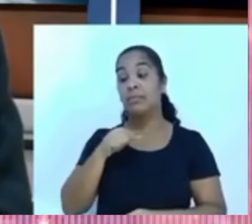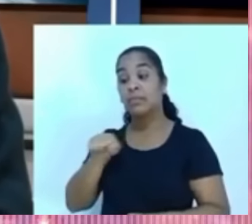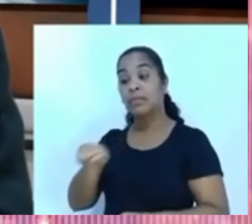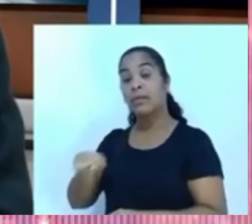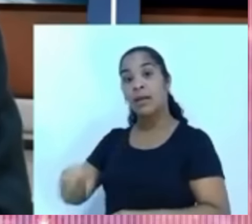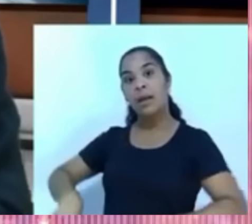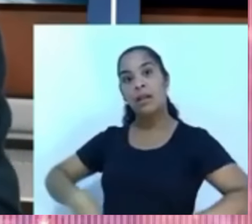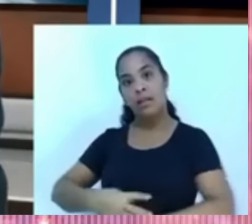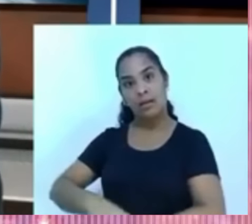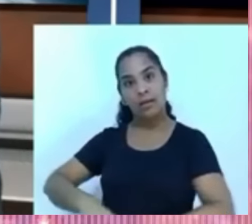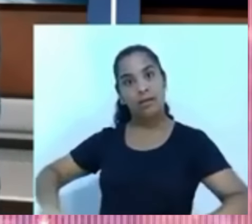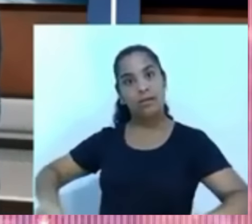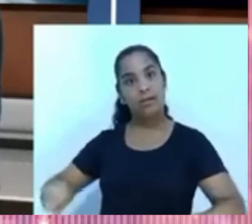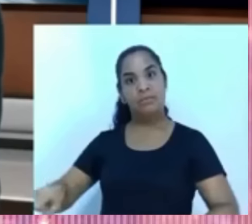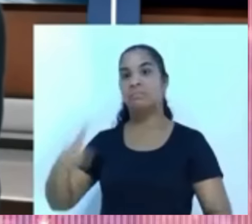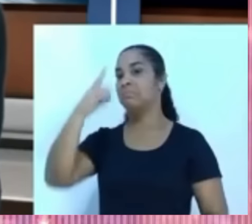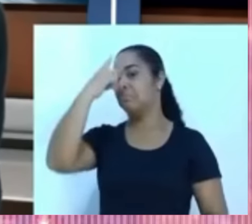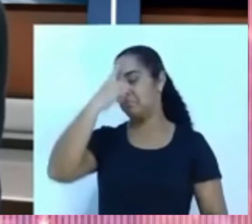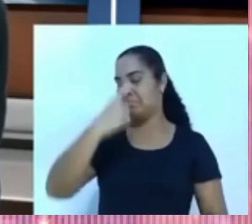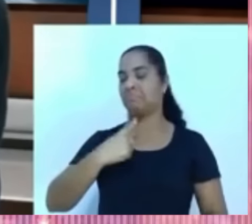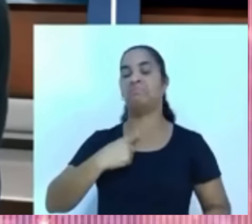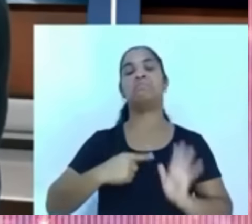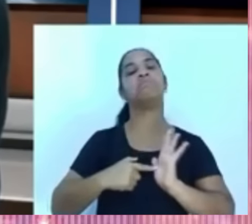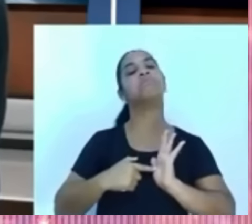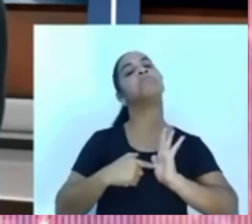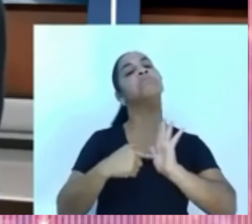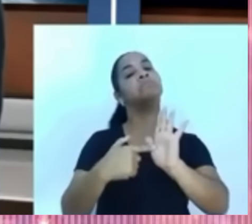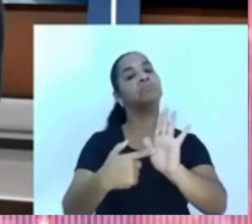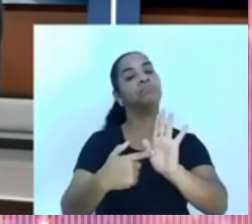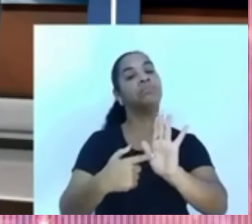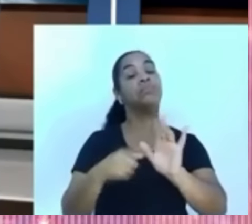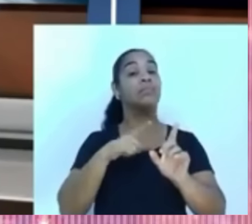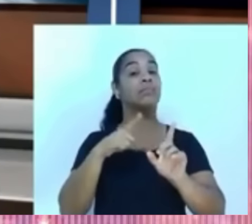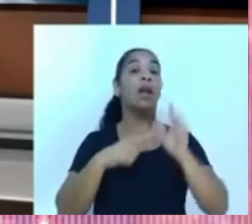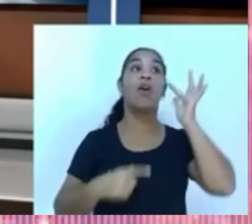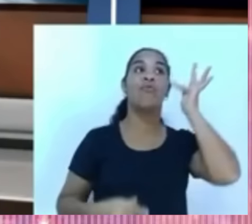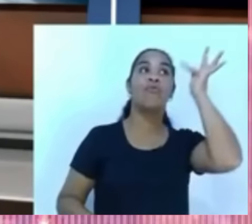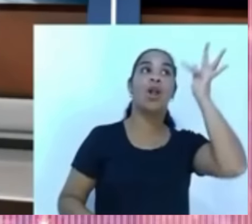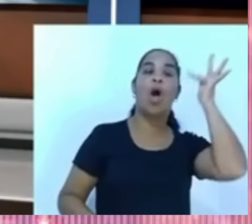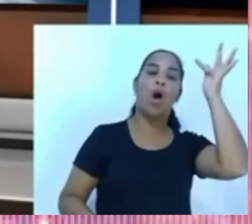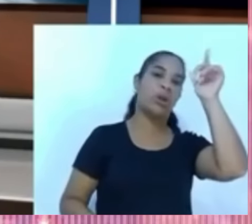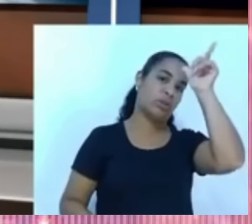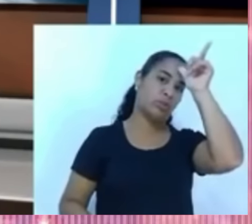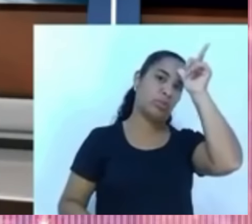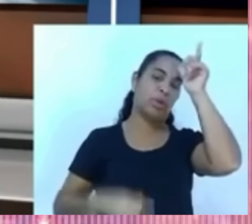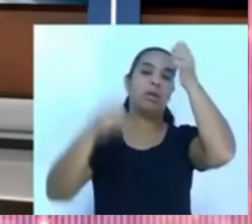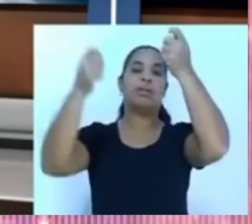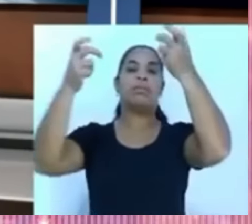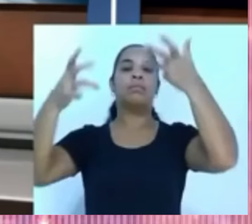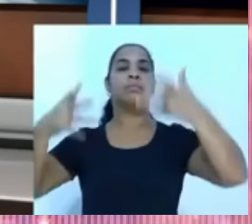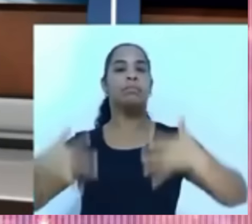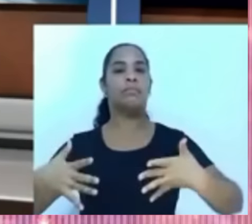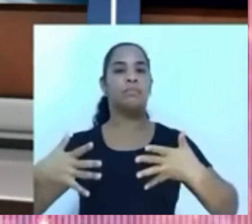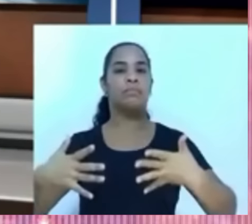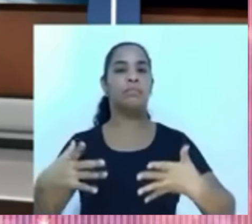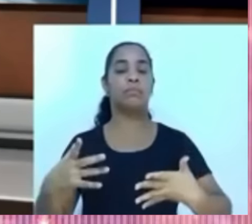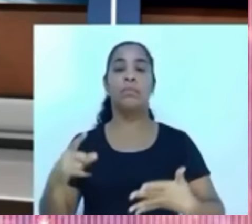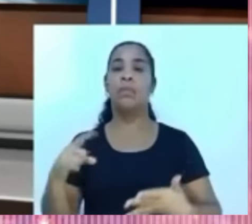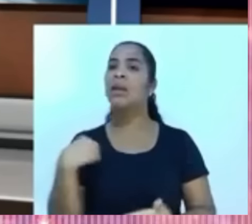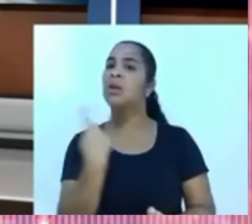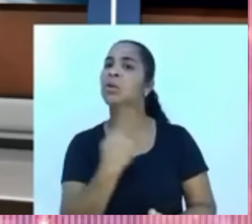personalidade apresentada pelo filósofo alemão da propriedade Porque nós não temos